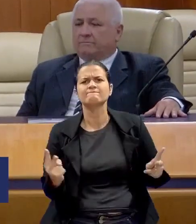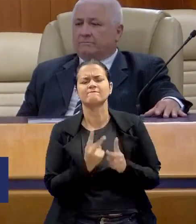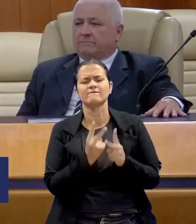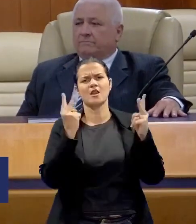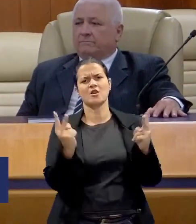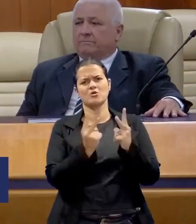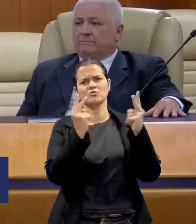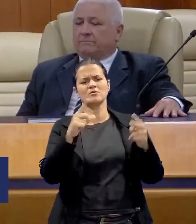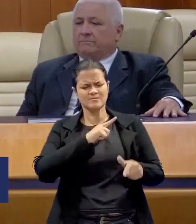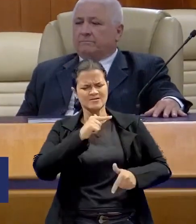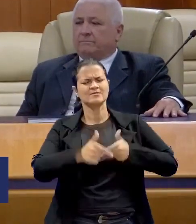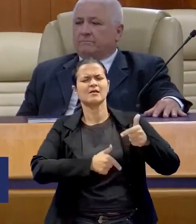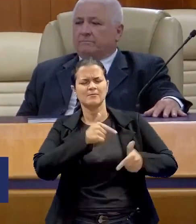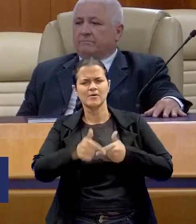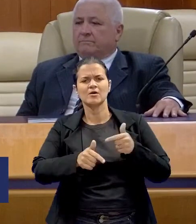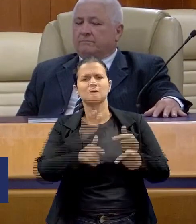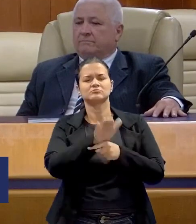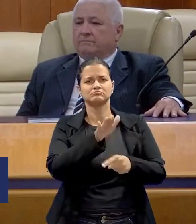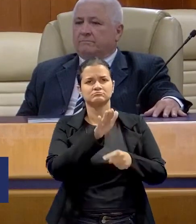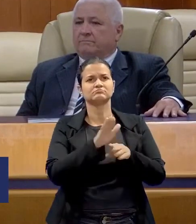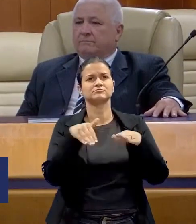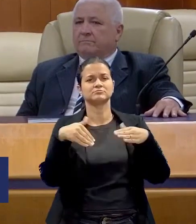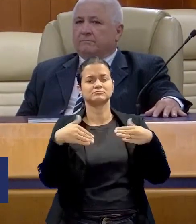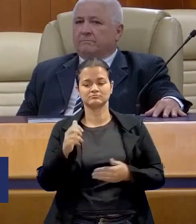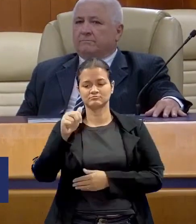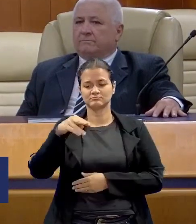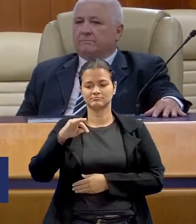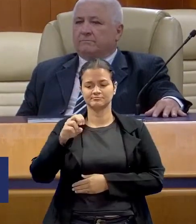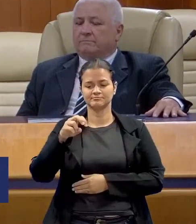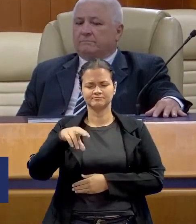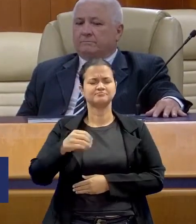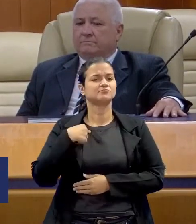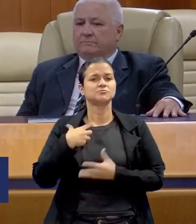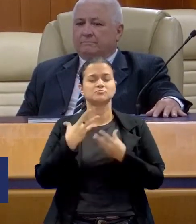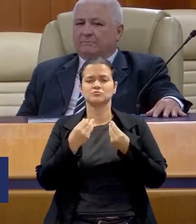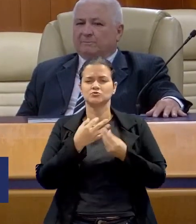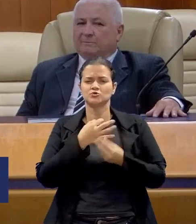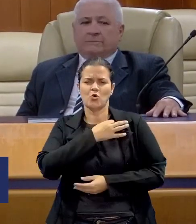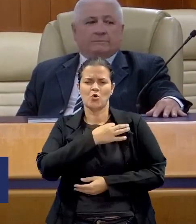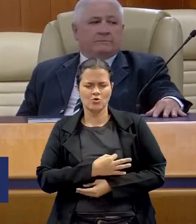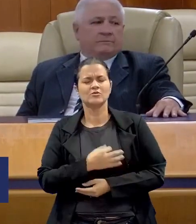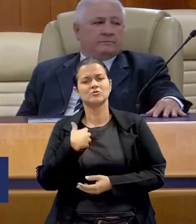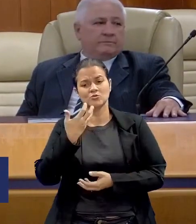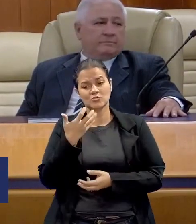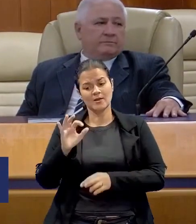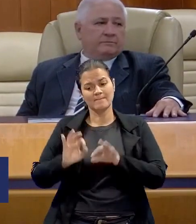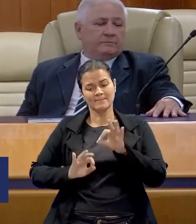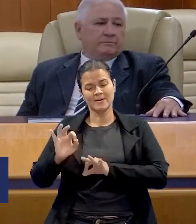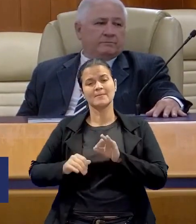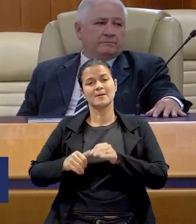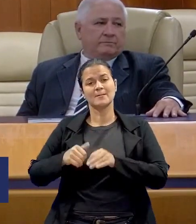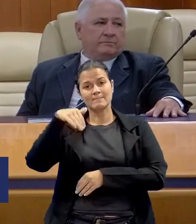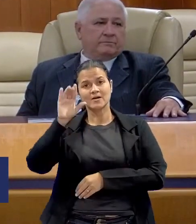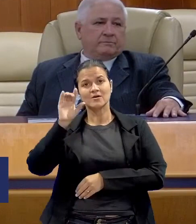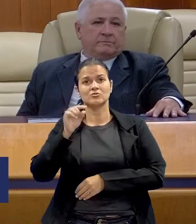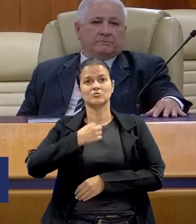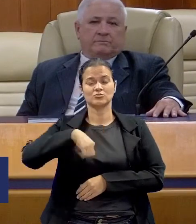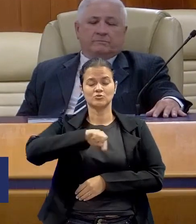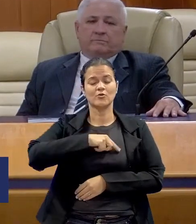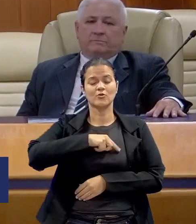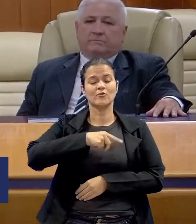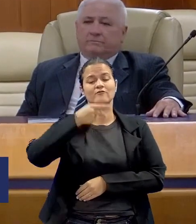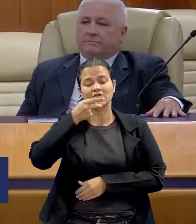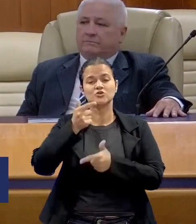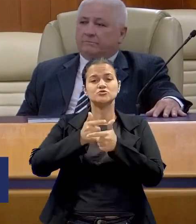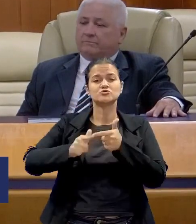tem serviço prestado. Então, de forma, Antônio, para mim foi uma honra, eu gostaria de ter me preparado mais, para que a gente pudesse falar mais